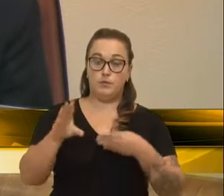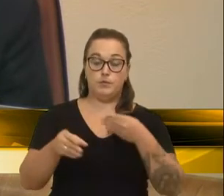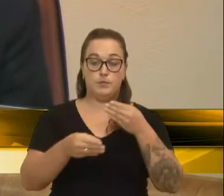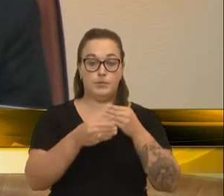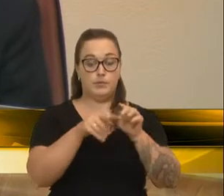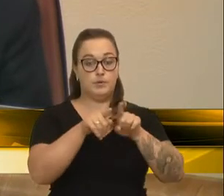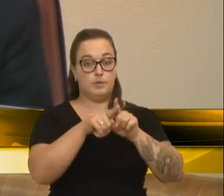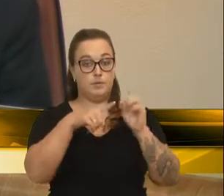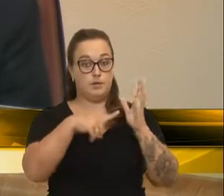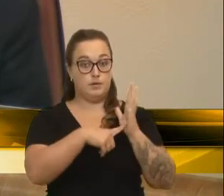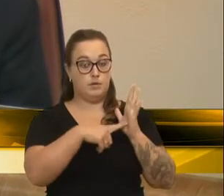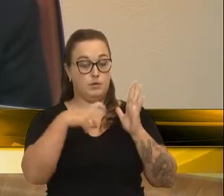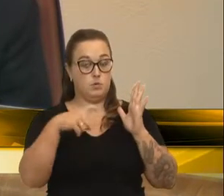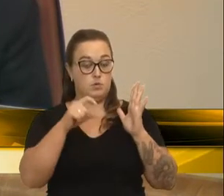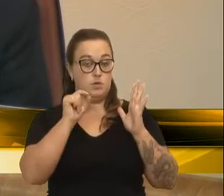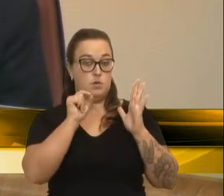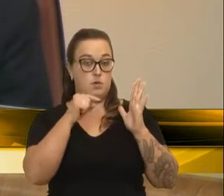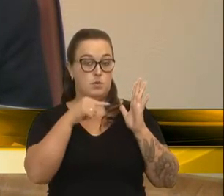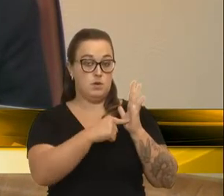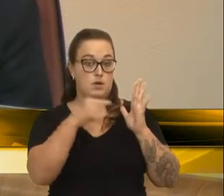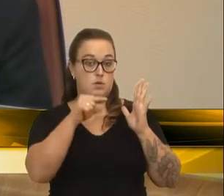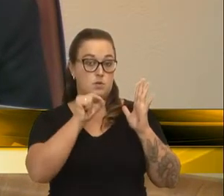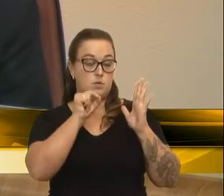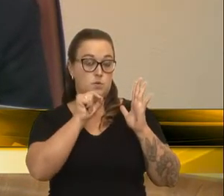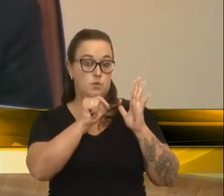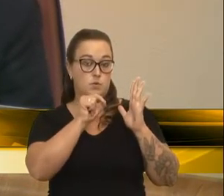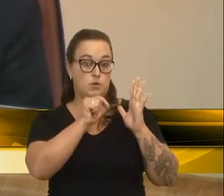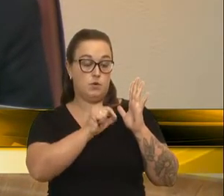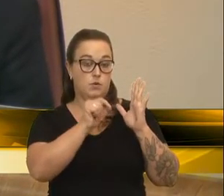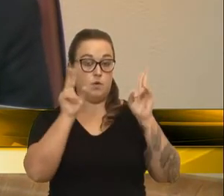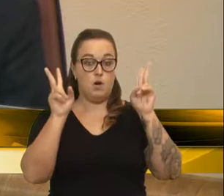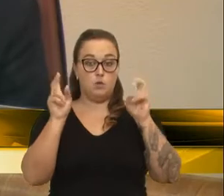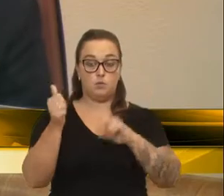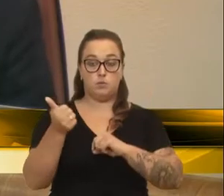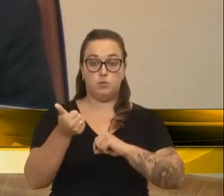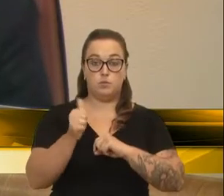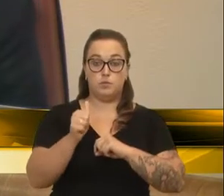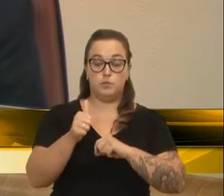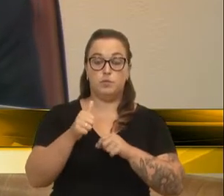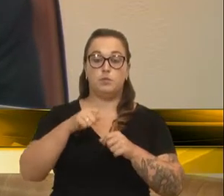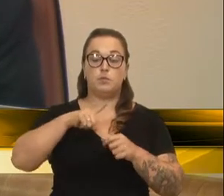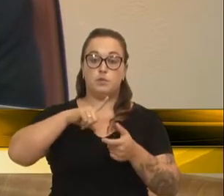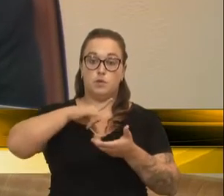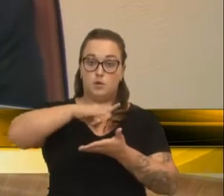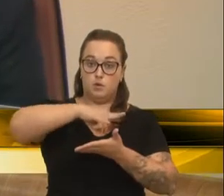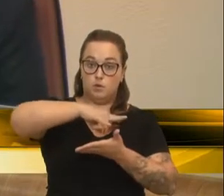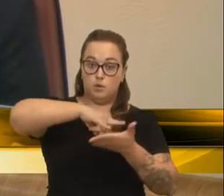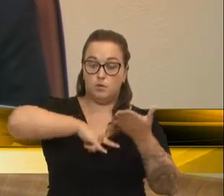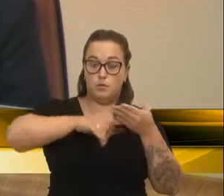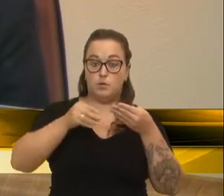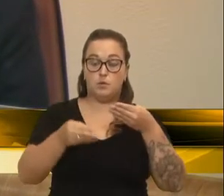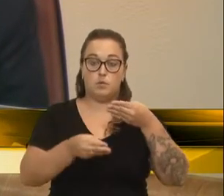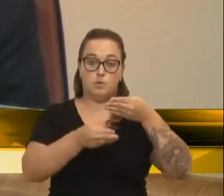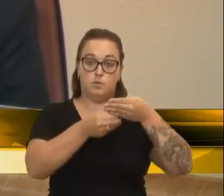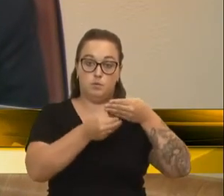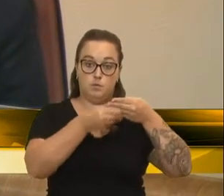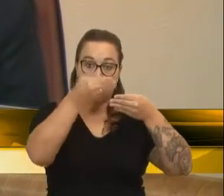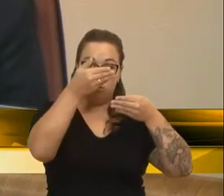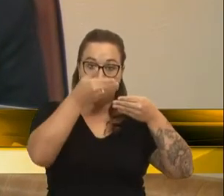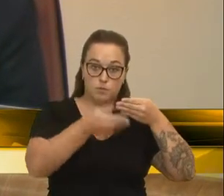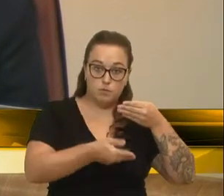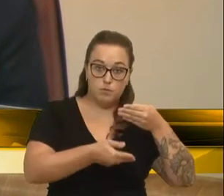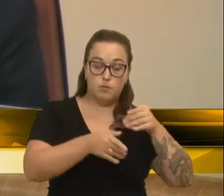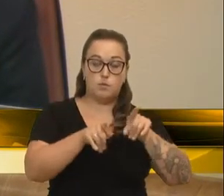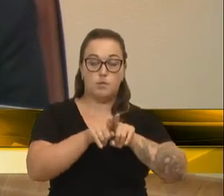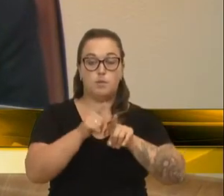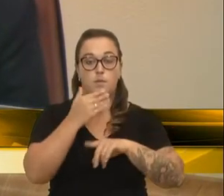denúncia com o seguinte título 11, fundamentado em documentos que integram esta peça, e